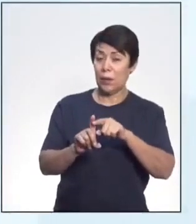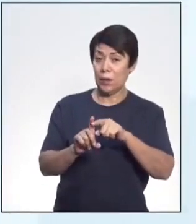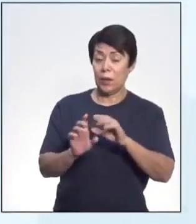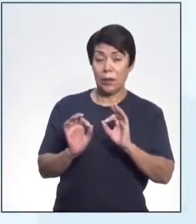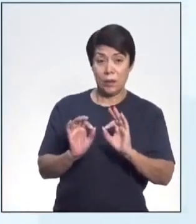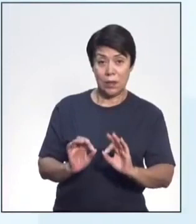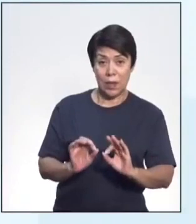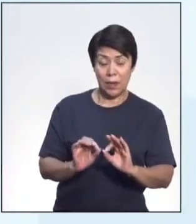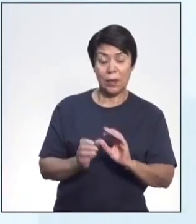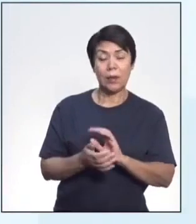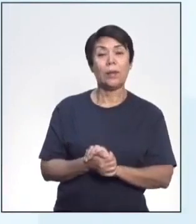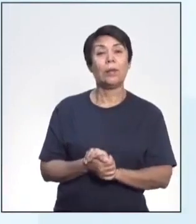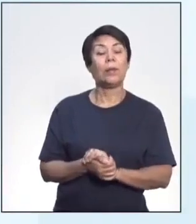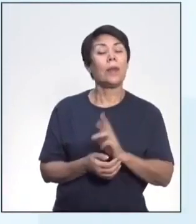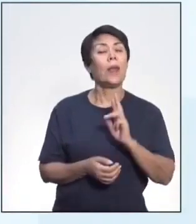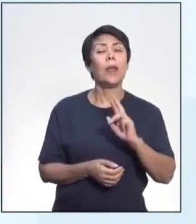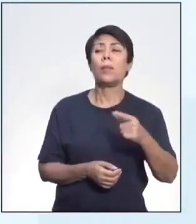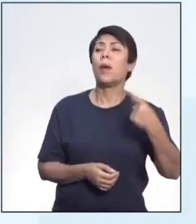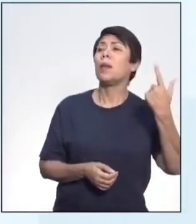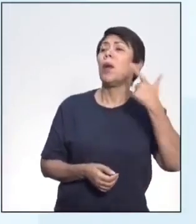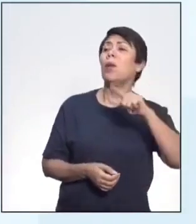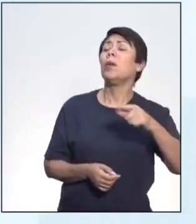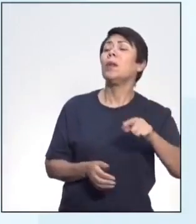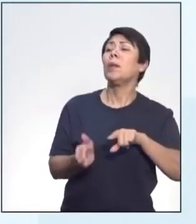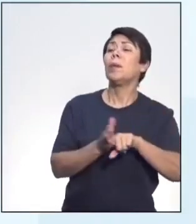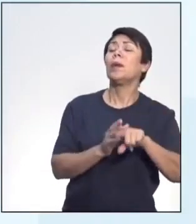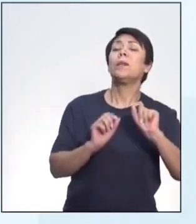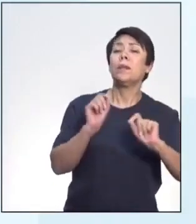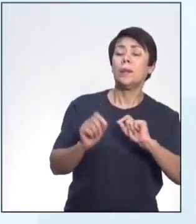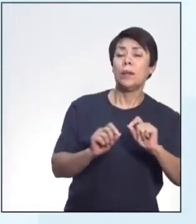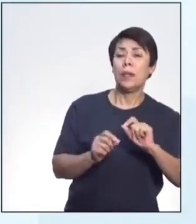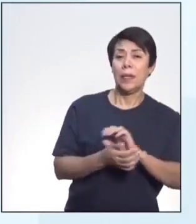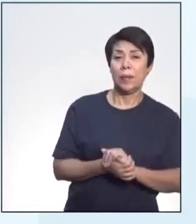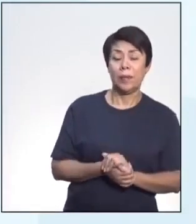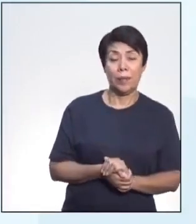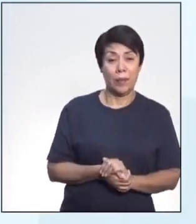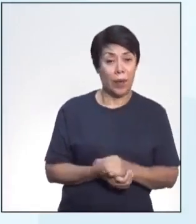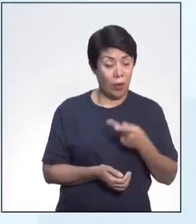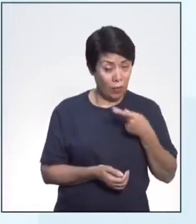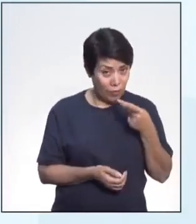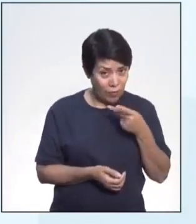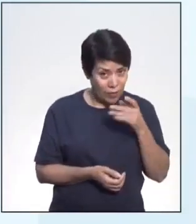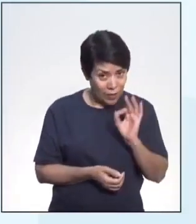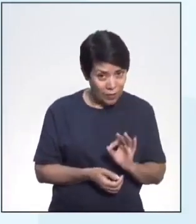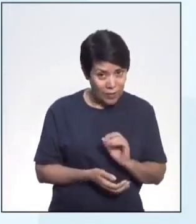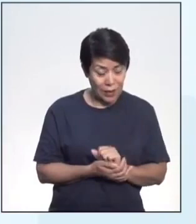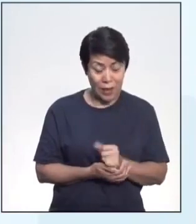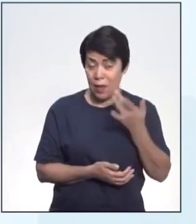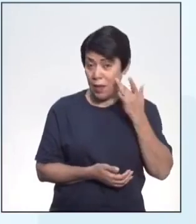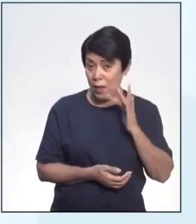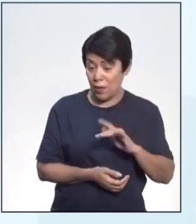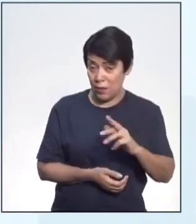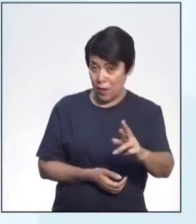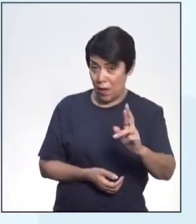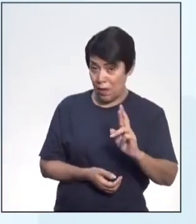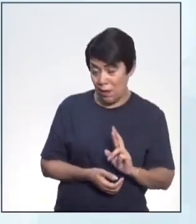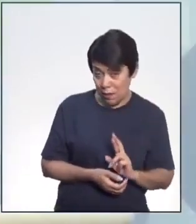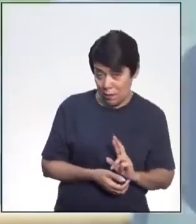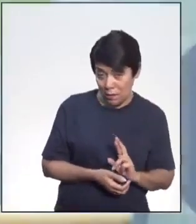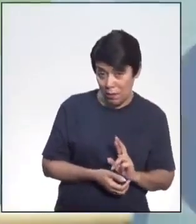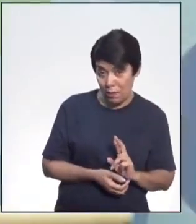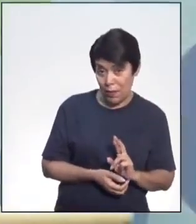o que eles responderam lá no começo, professora? Olha, Simone, eu vou ser bem sincera. Não sei se a resposta que eles